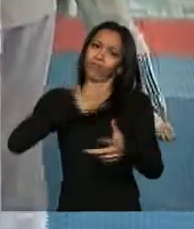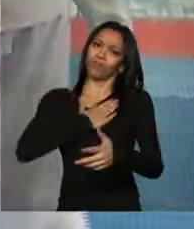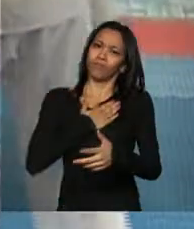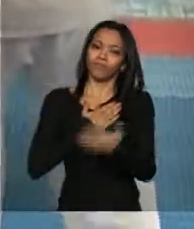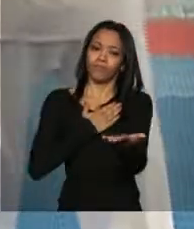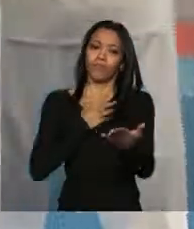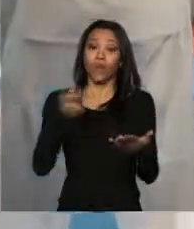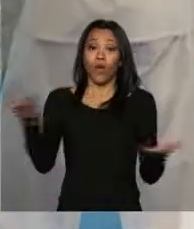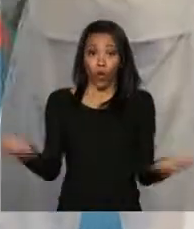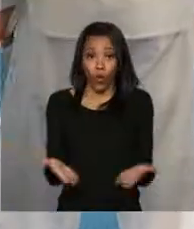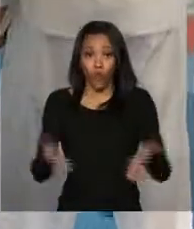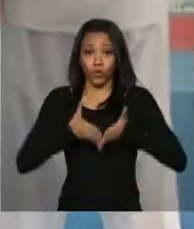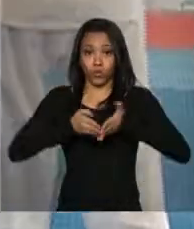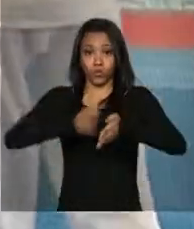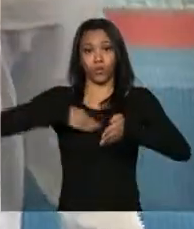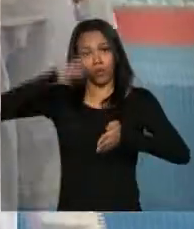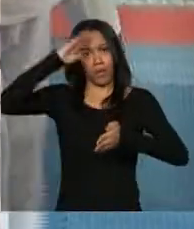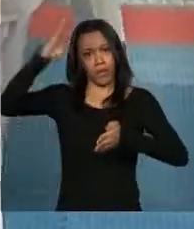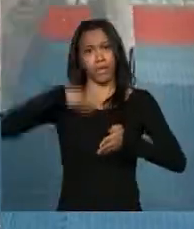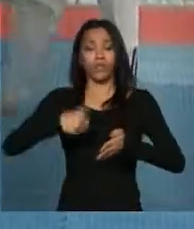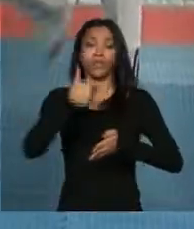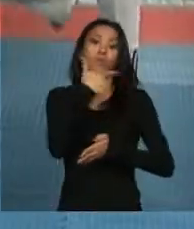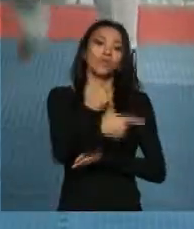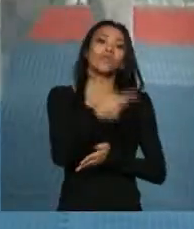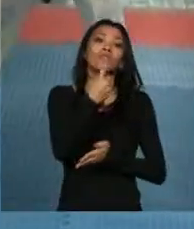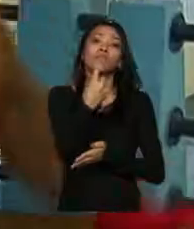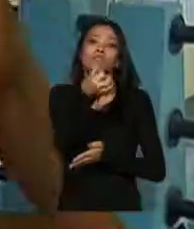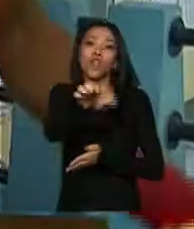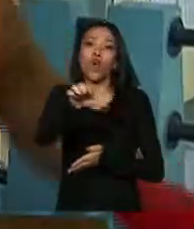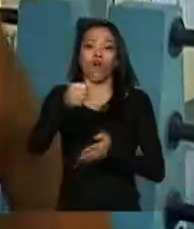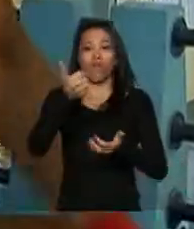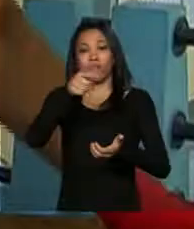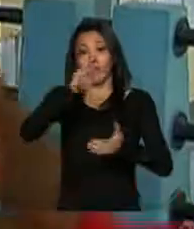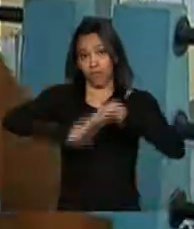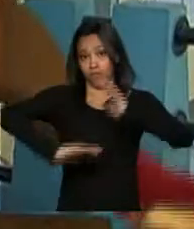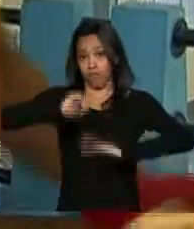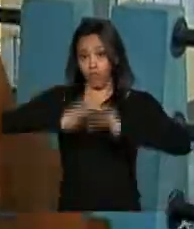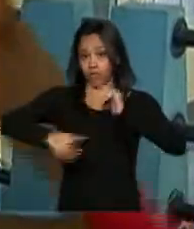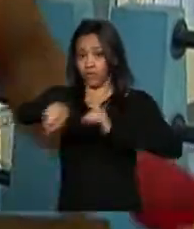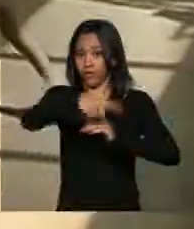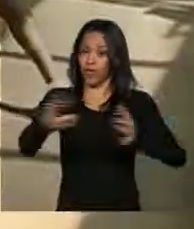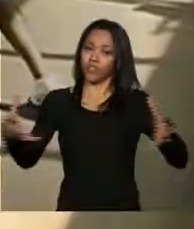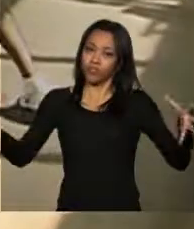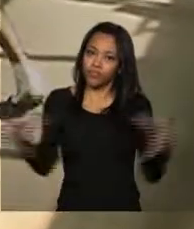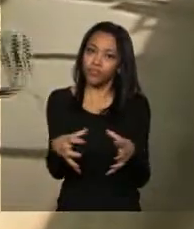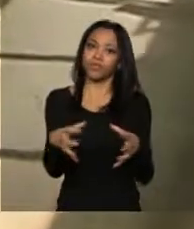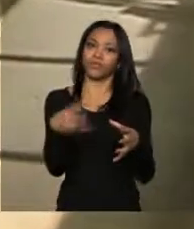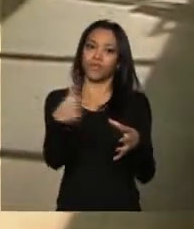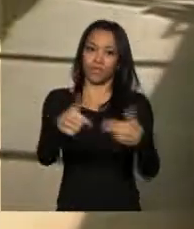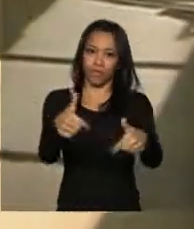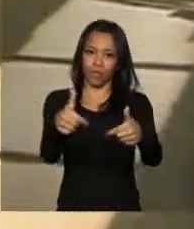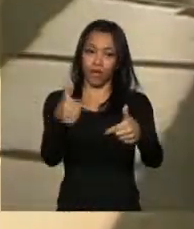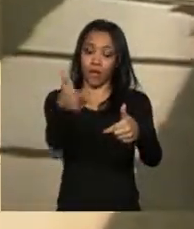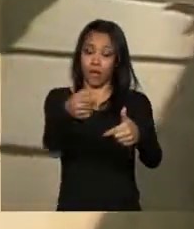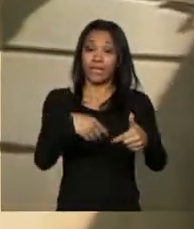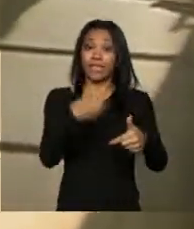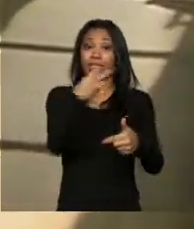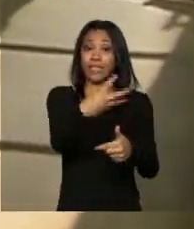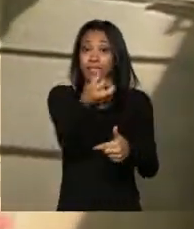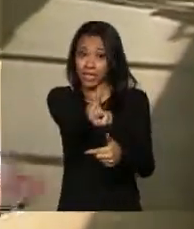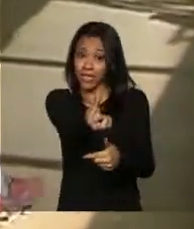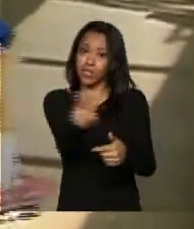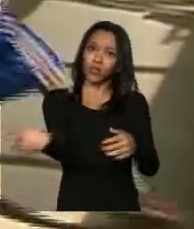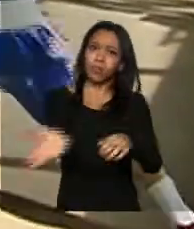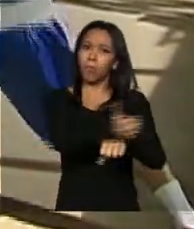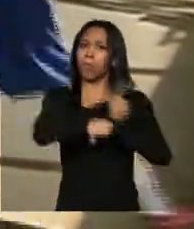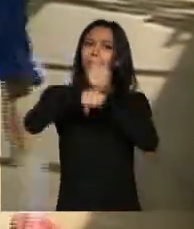Marinha possui hoje 219 atletas de alto rendimento que foram integrados ao quadro. 33 deles estão colocados entre